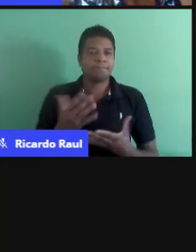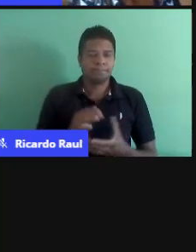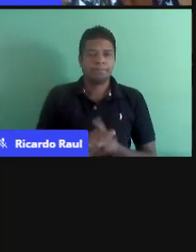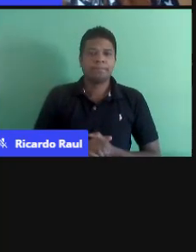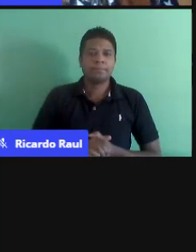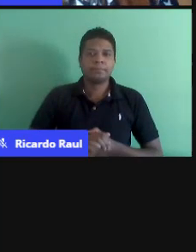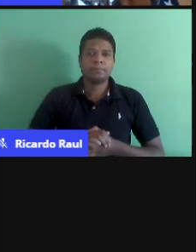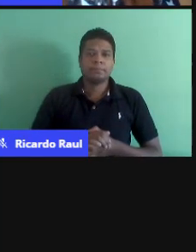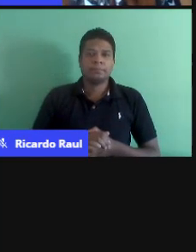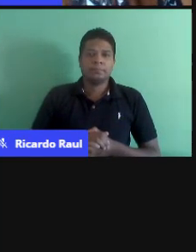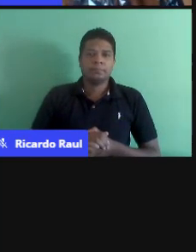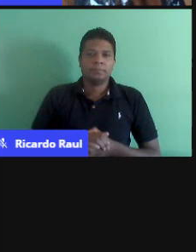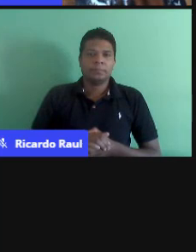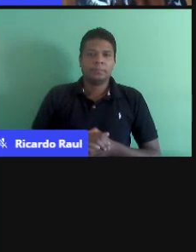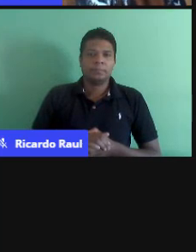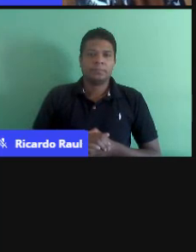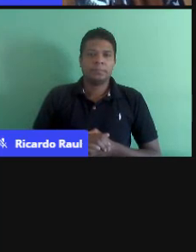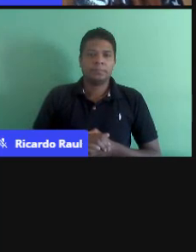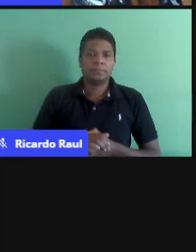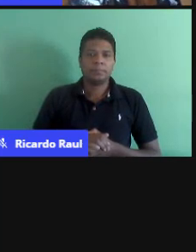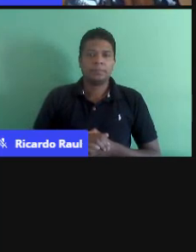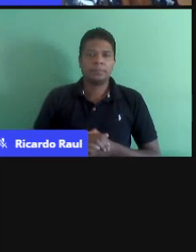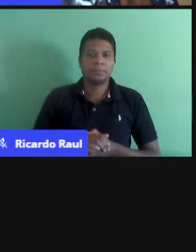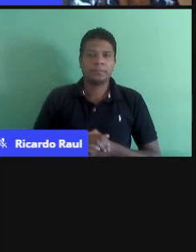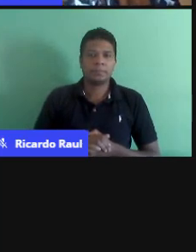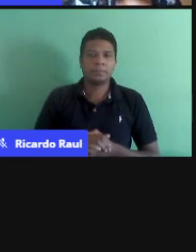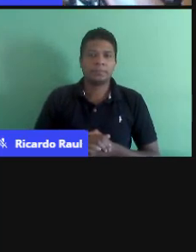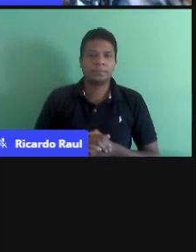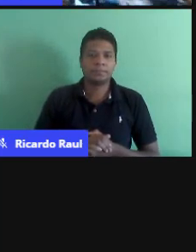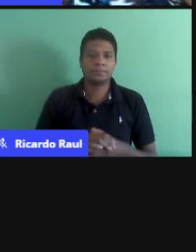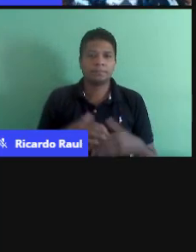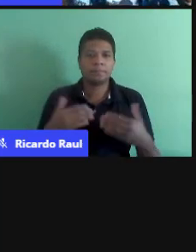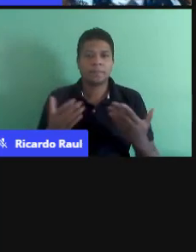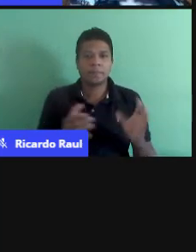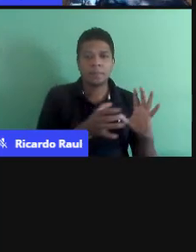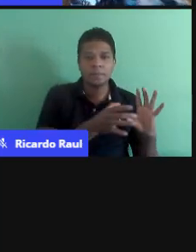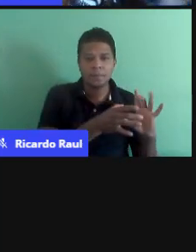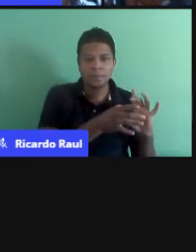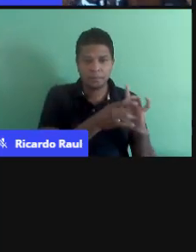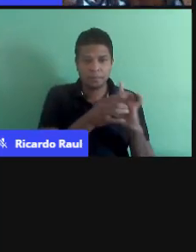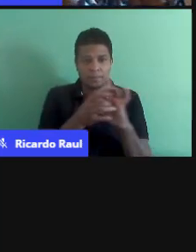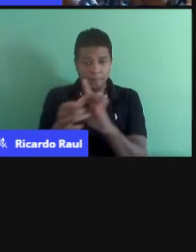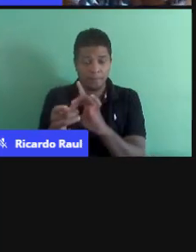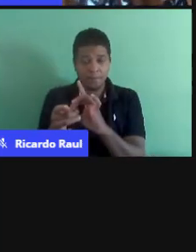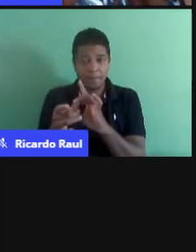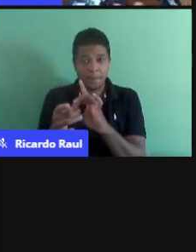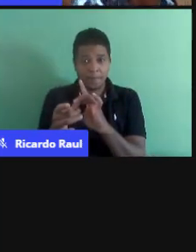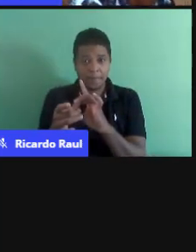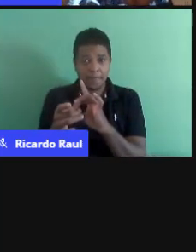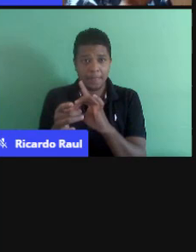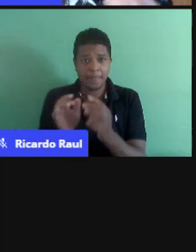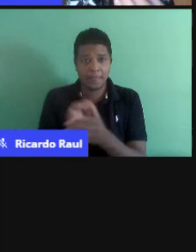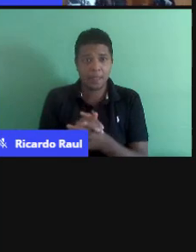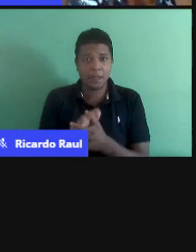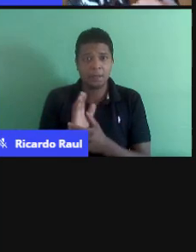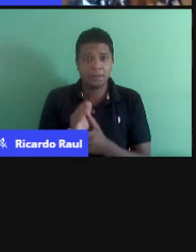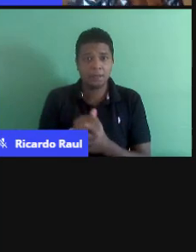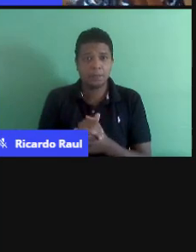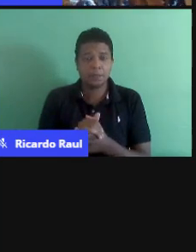passar o slide? Então, diante desse contexto, a Iná até citou aqui a questão